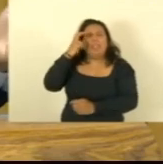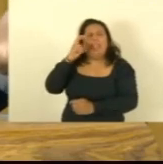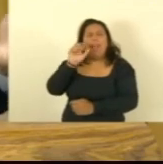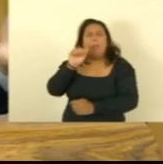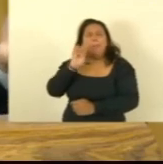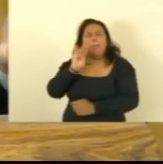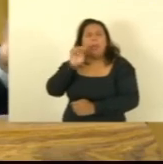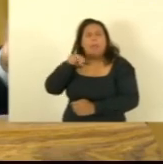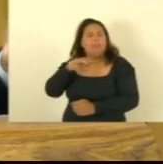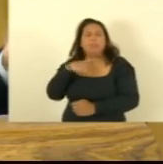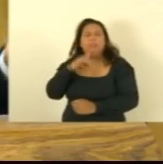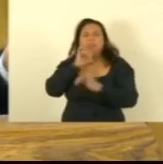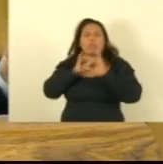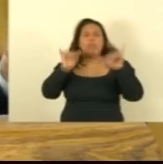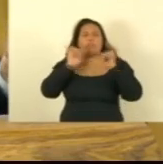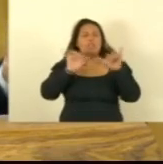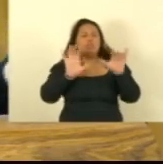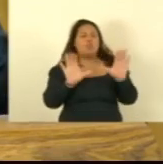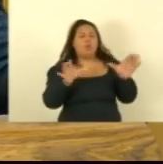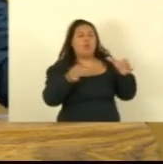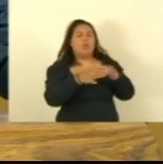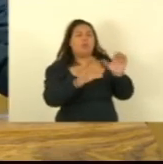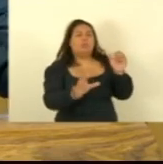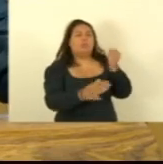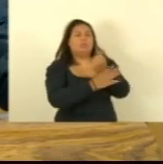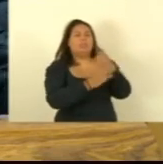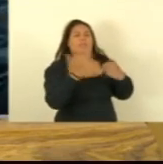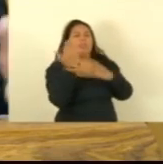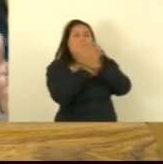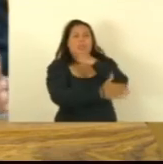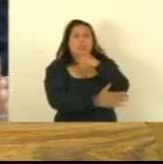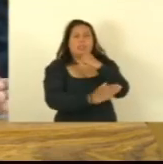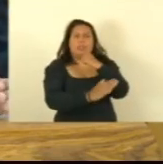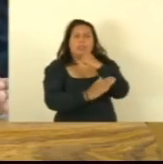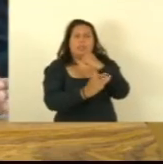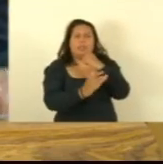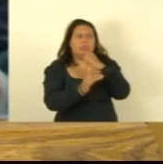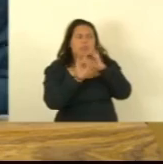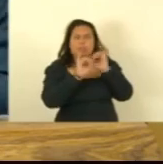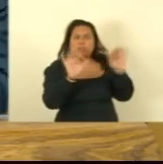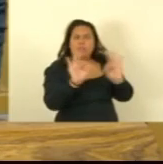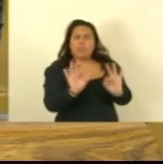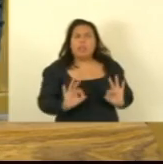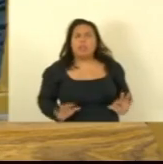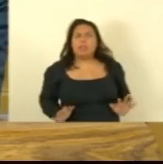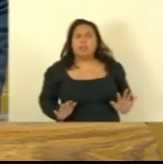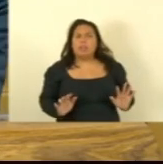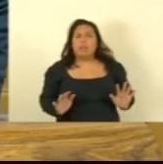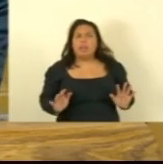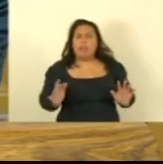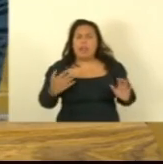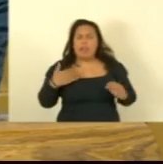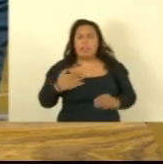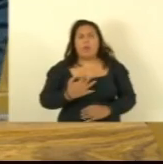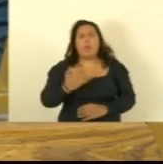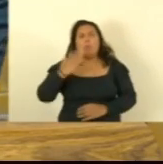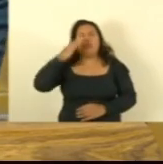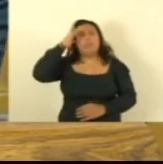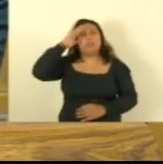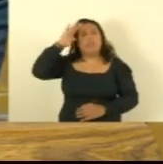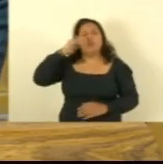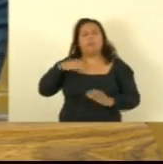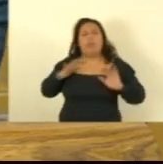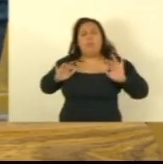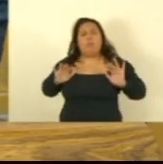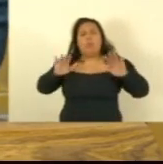avisou os órgãos de defesa do governo federal? Cadê o Exército? Quem tem que defender